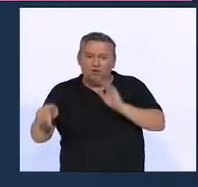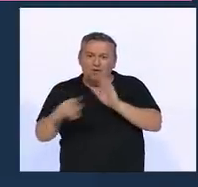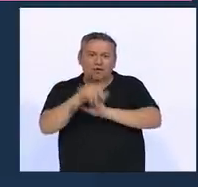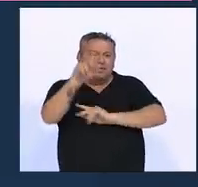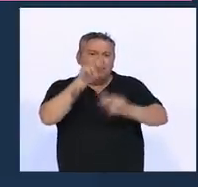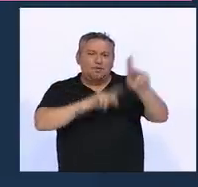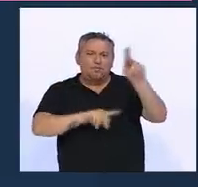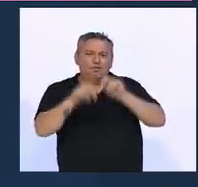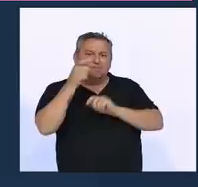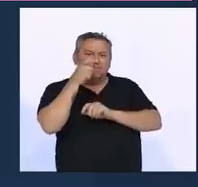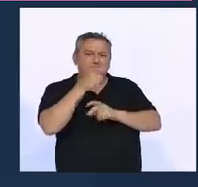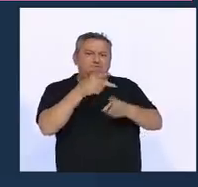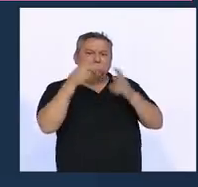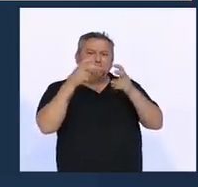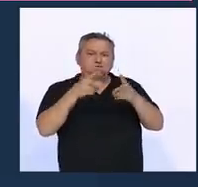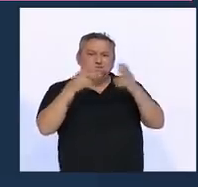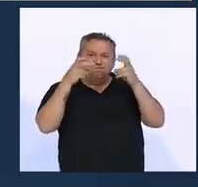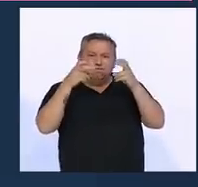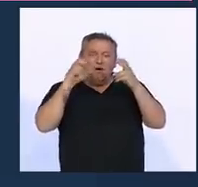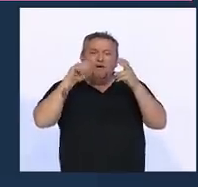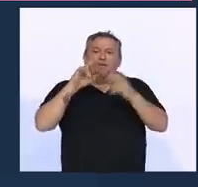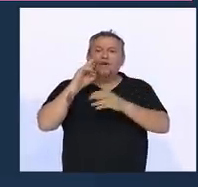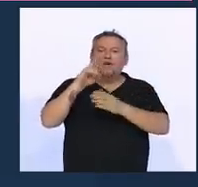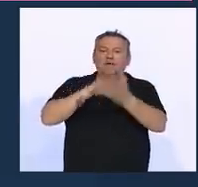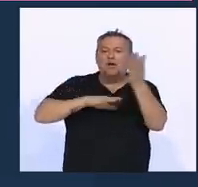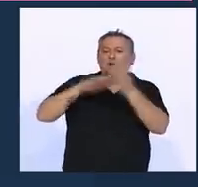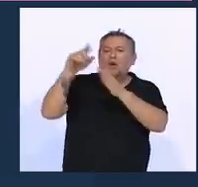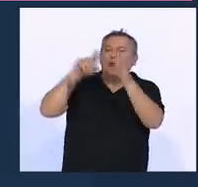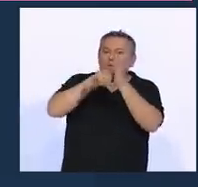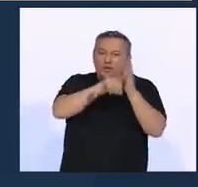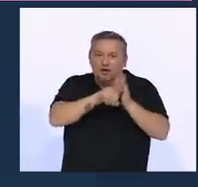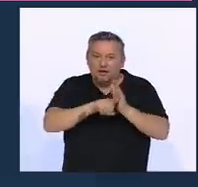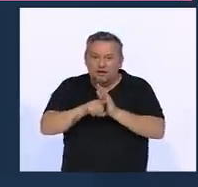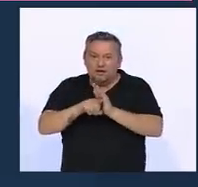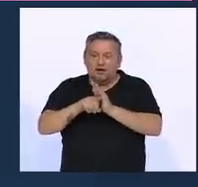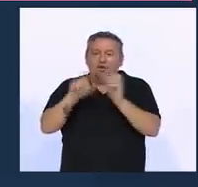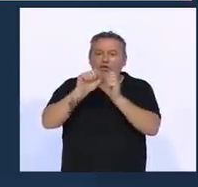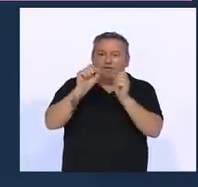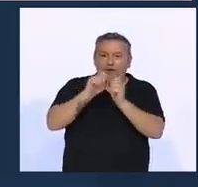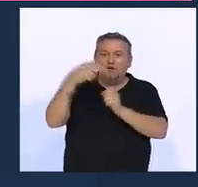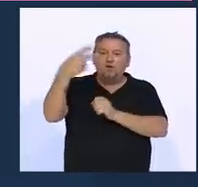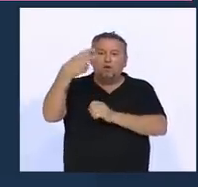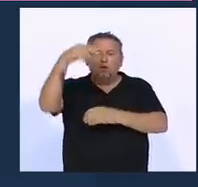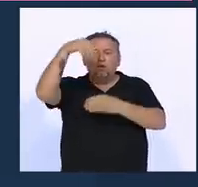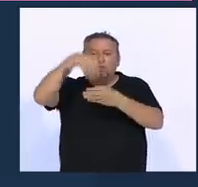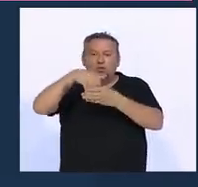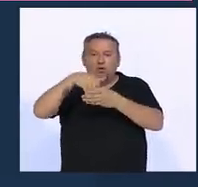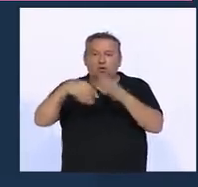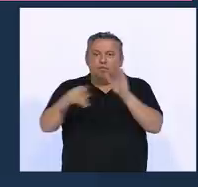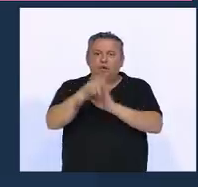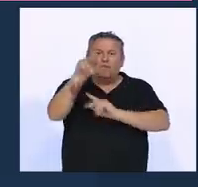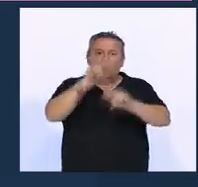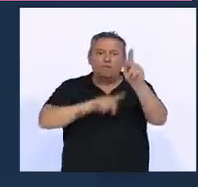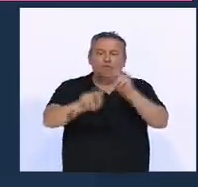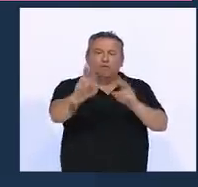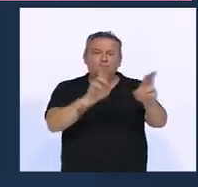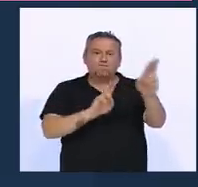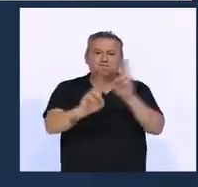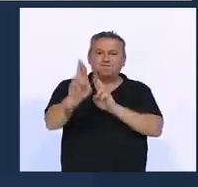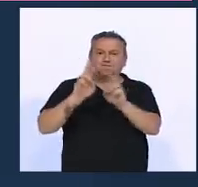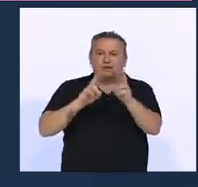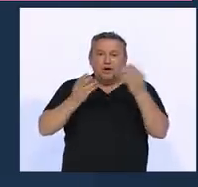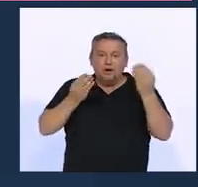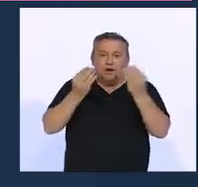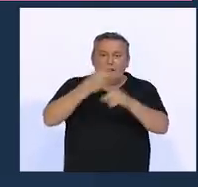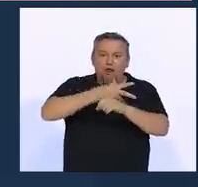população está enxergando isso. Se você pegar todas as pesquisas, que quando simula o segundo turno, a própria população está respondendo e dando a